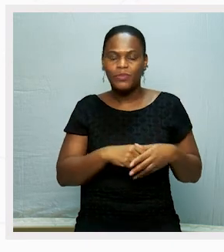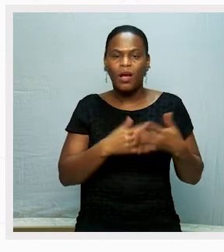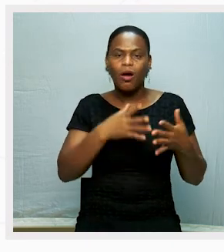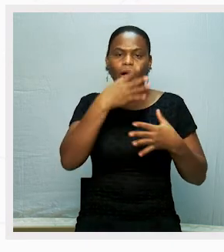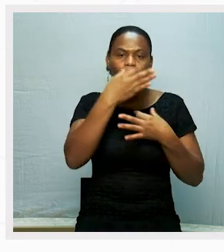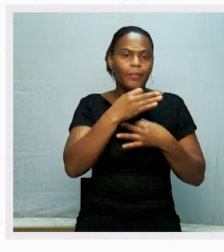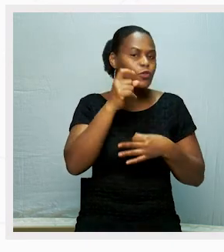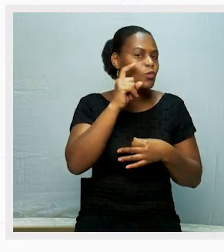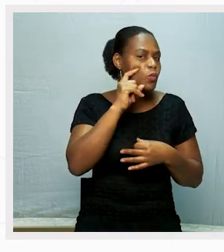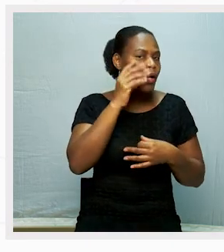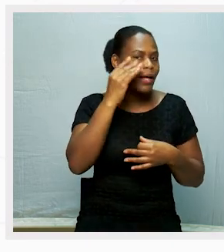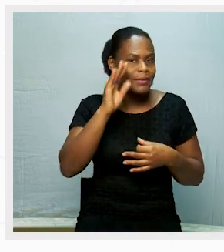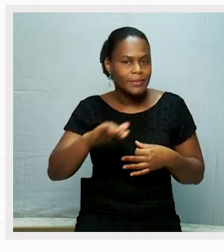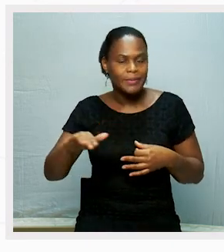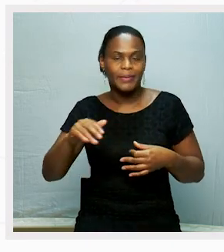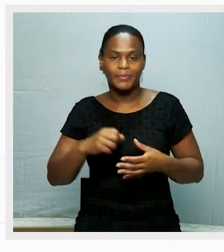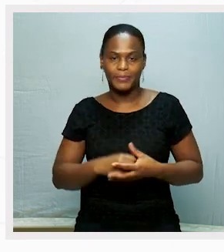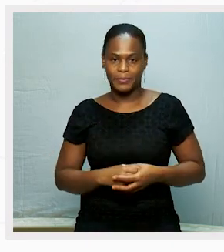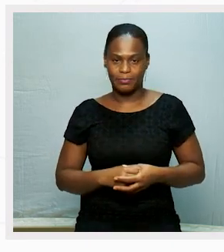criança.